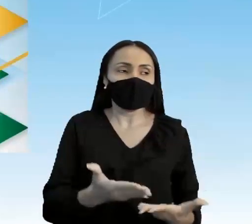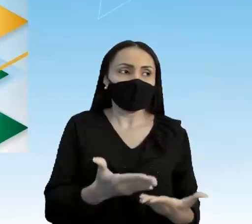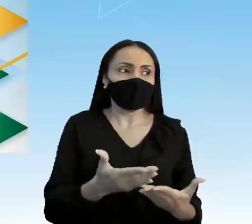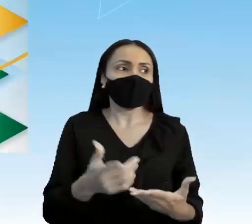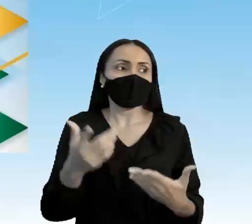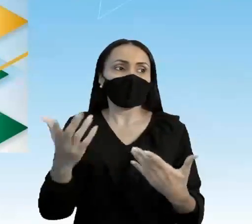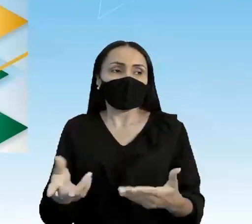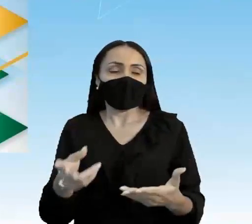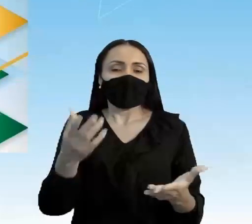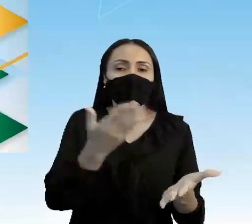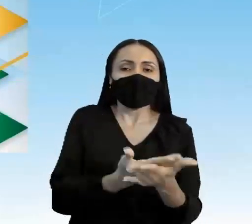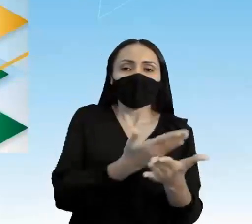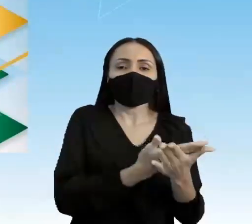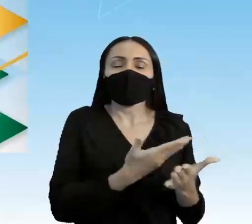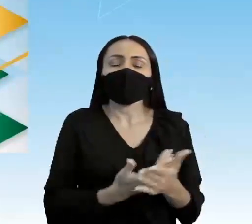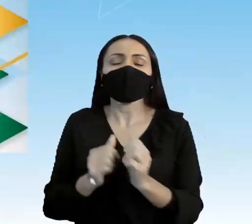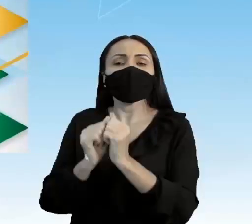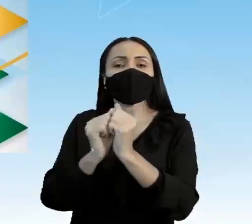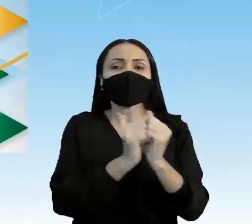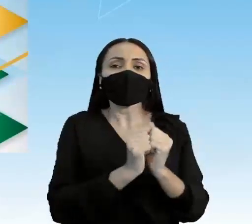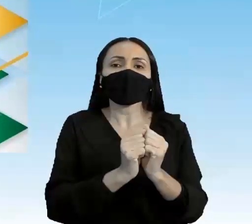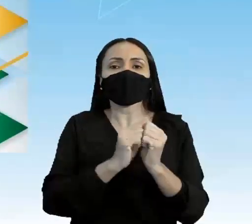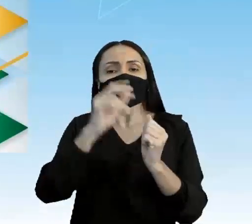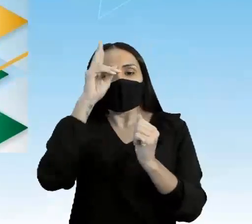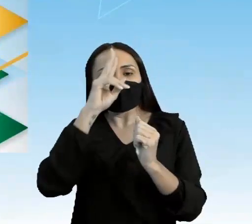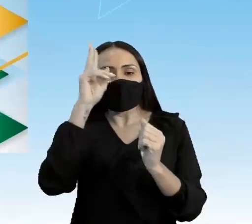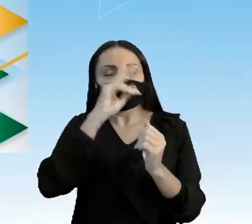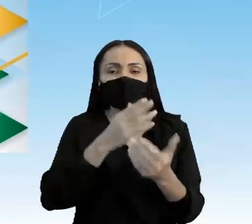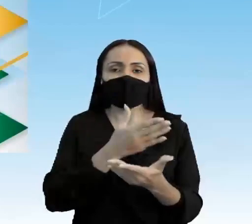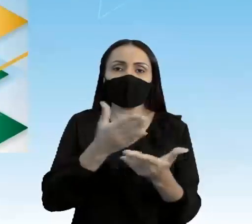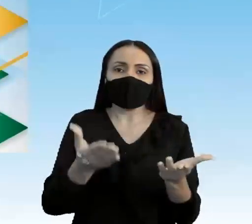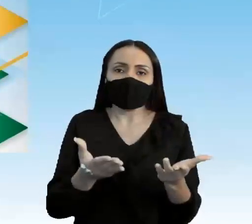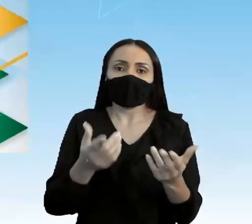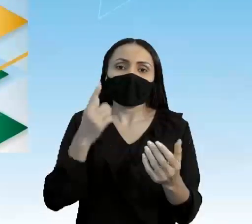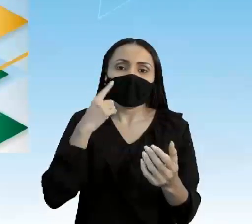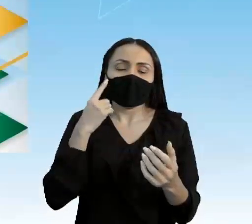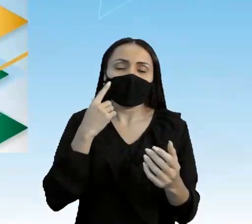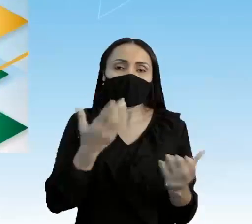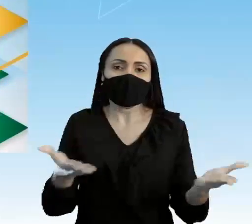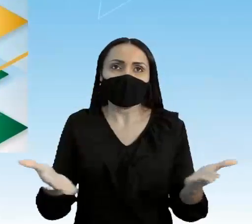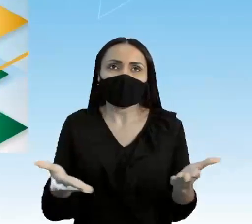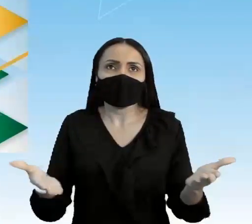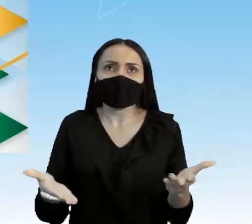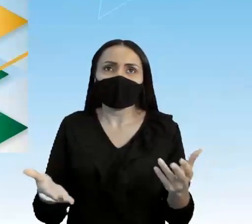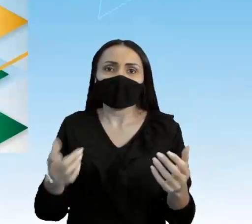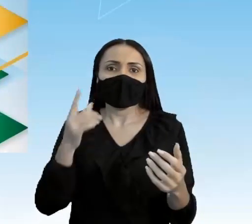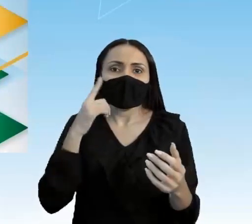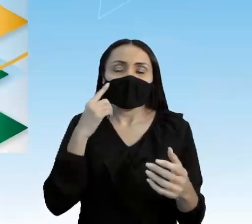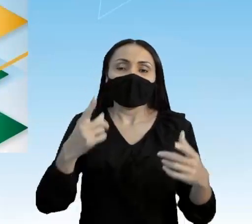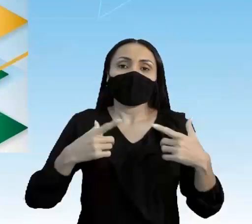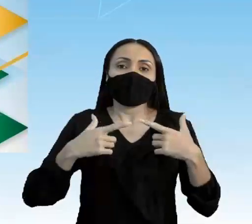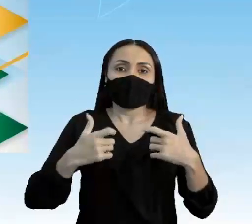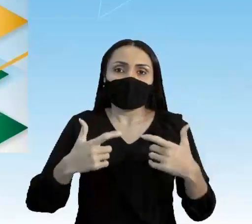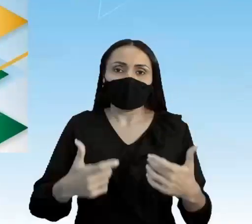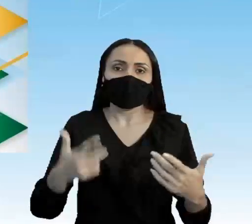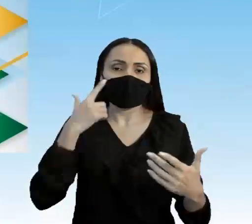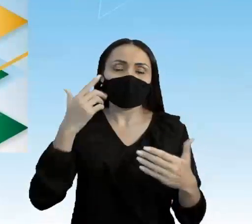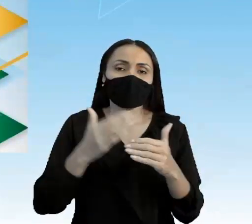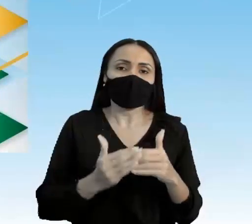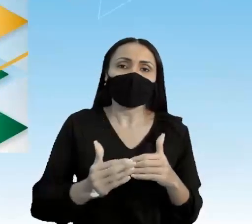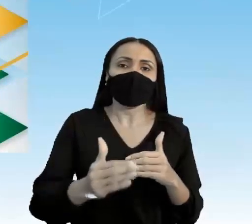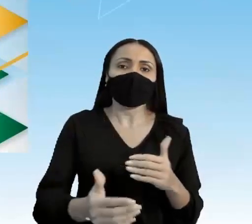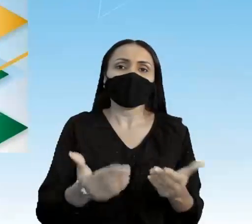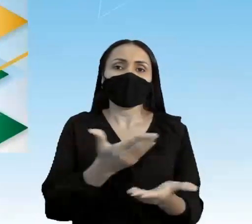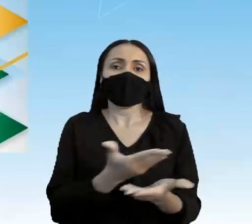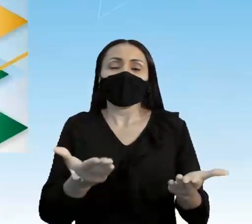entrar na nave, e vocês que entraram na nave estão ouvindo agora que as guerras da independência começam